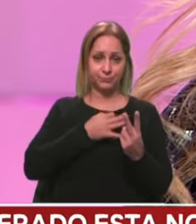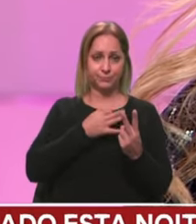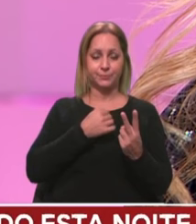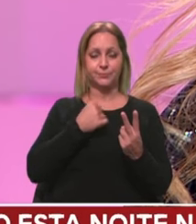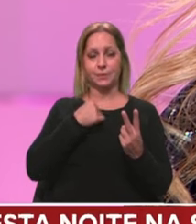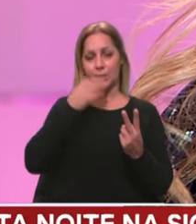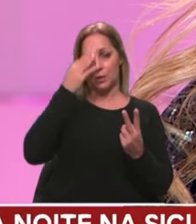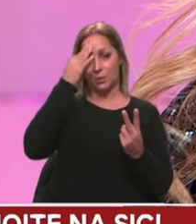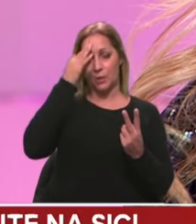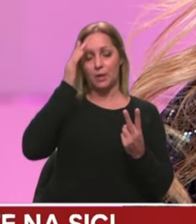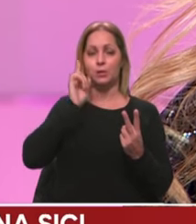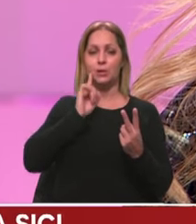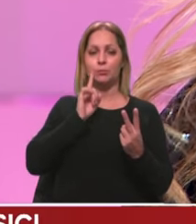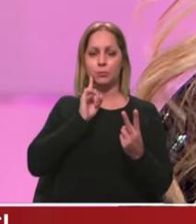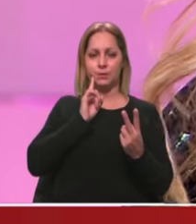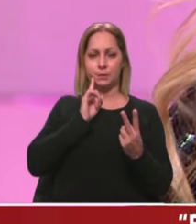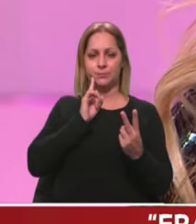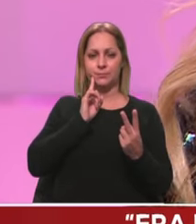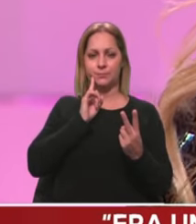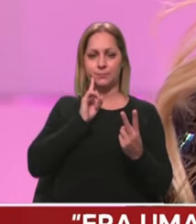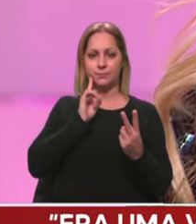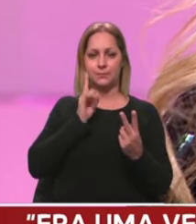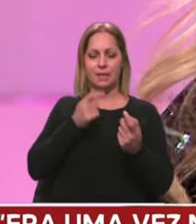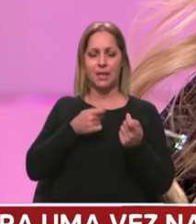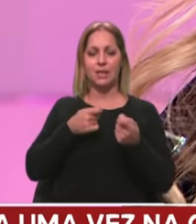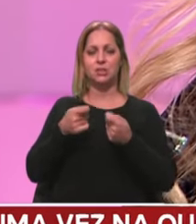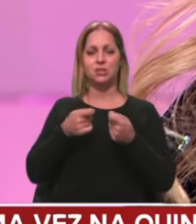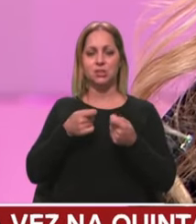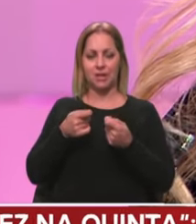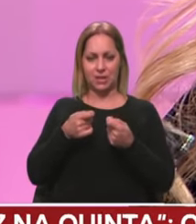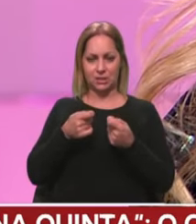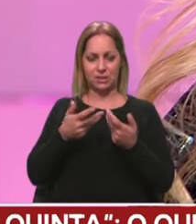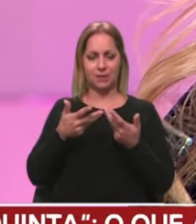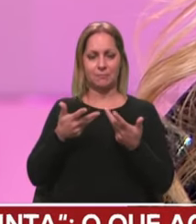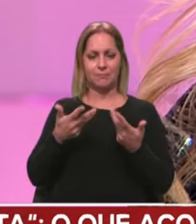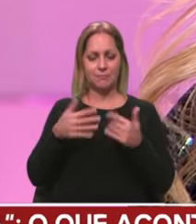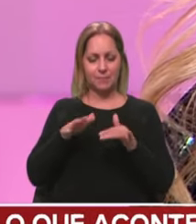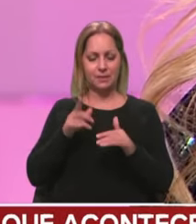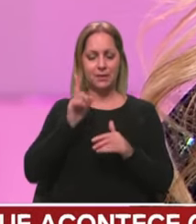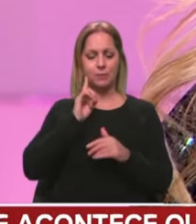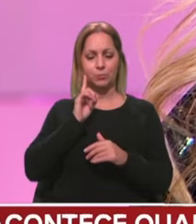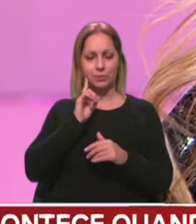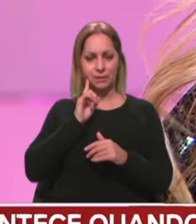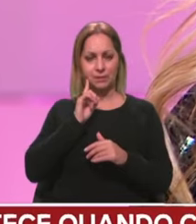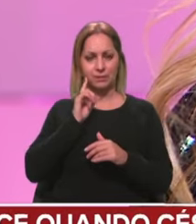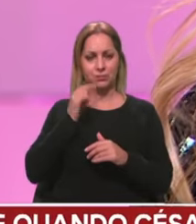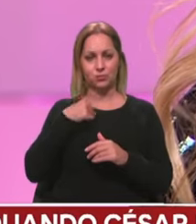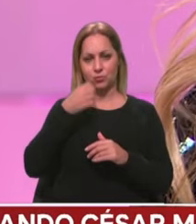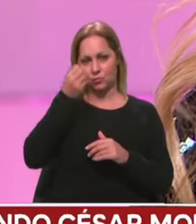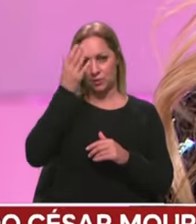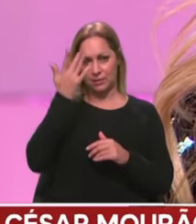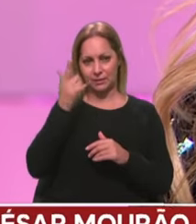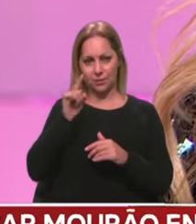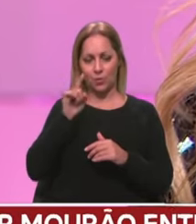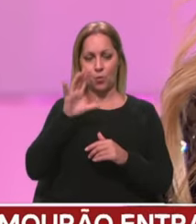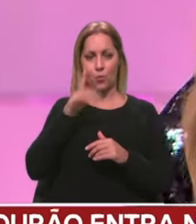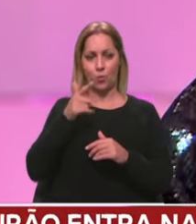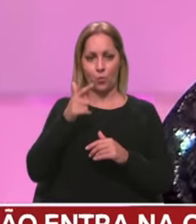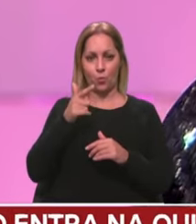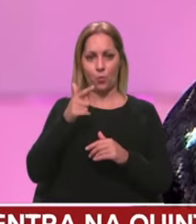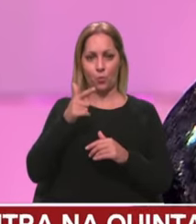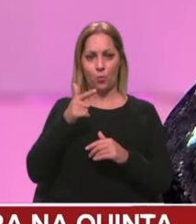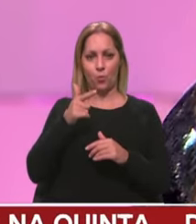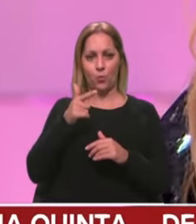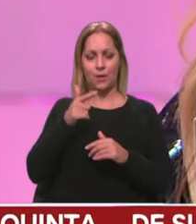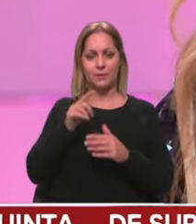muito importante é uma ginástica também e mas é muito importante nós não nos esquecermos quando nos separamos que os filhos vê a fruto de amor